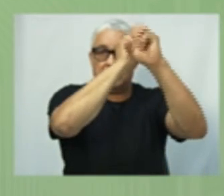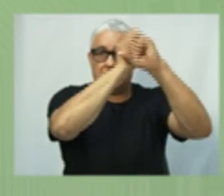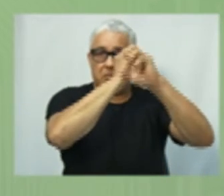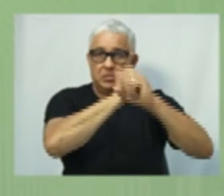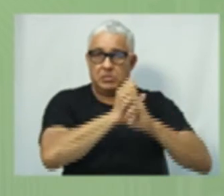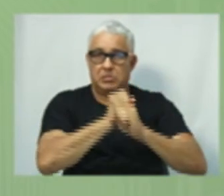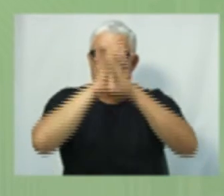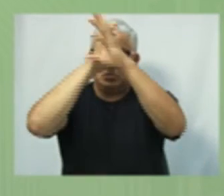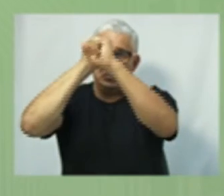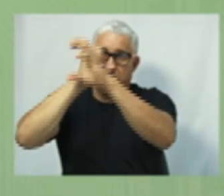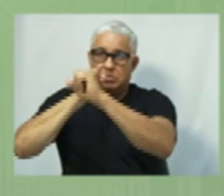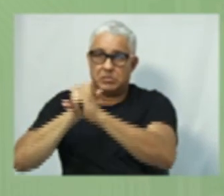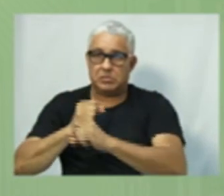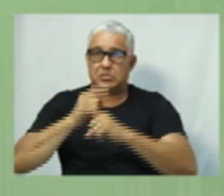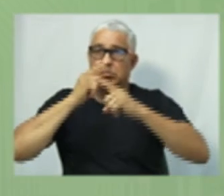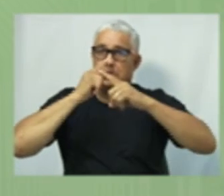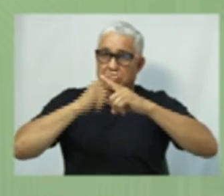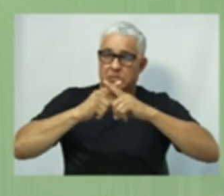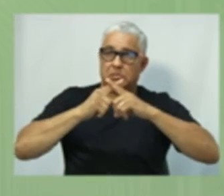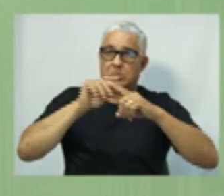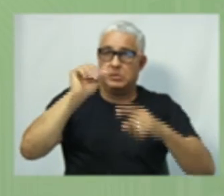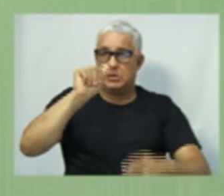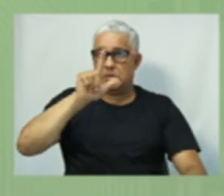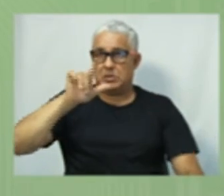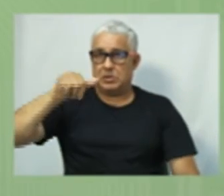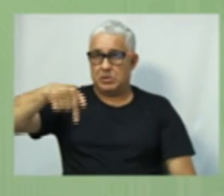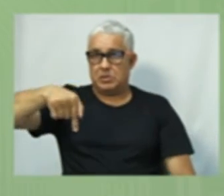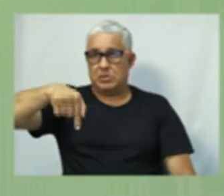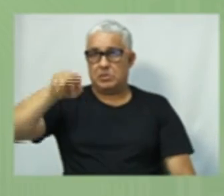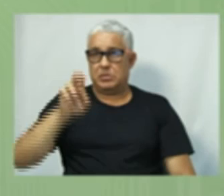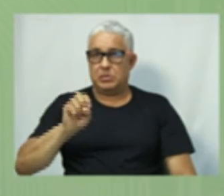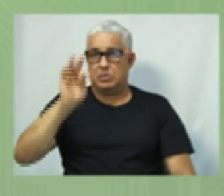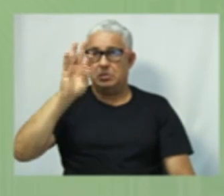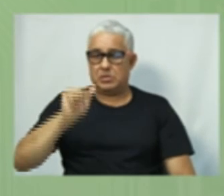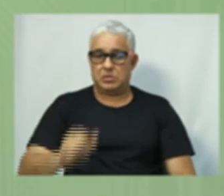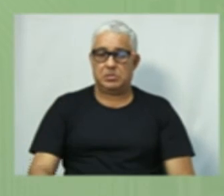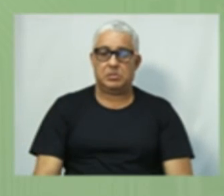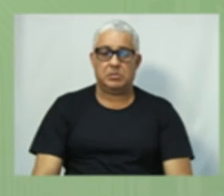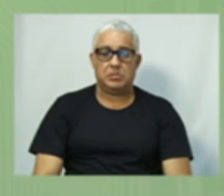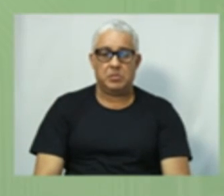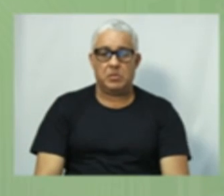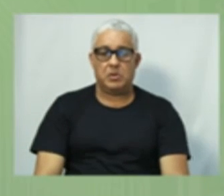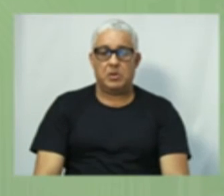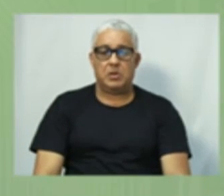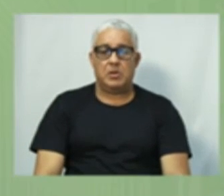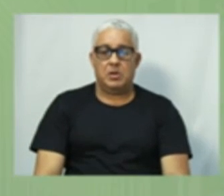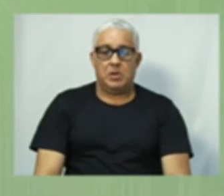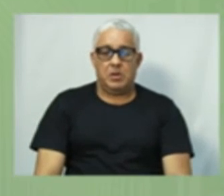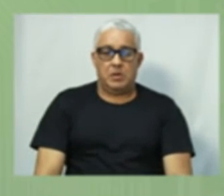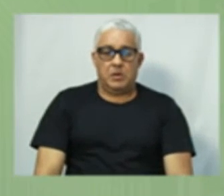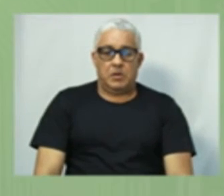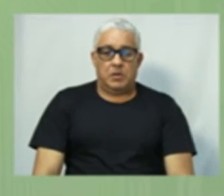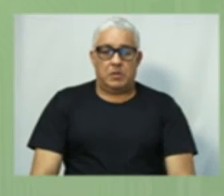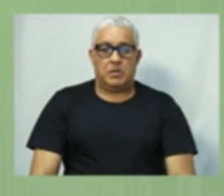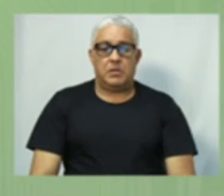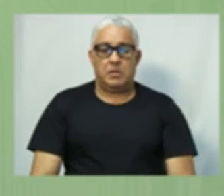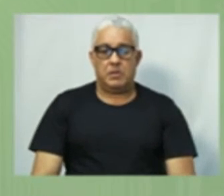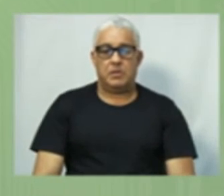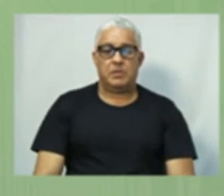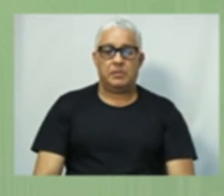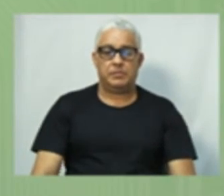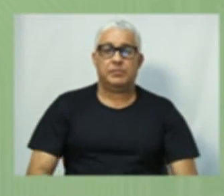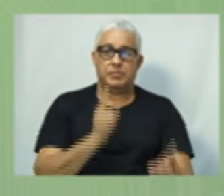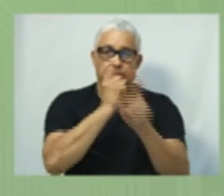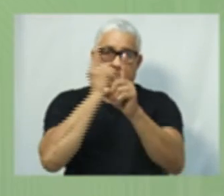quê? Multiplicamos pelo alíquota. Pegamos o valor desse mês, multiplicamos a alíquota e vamos achar